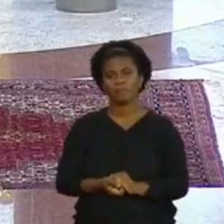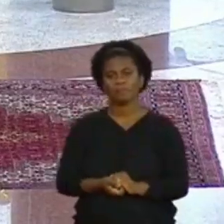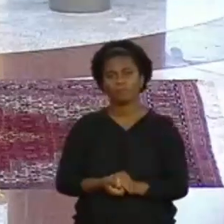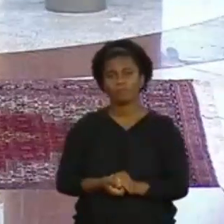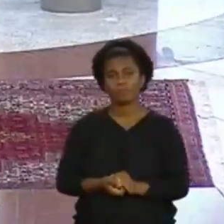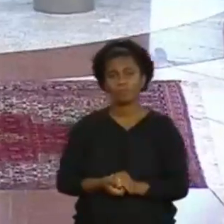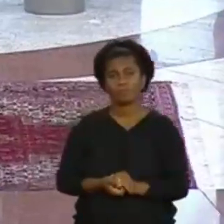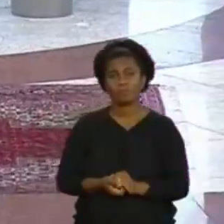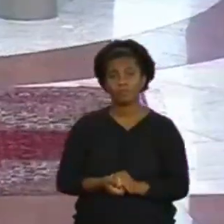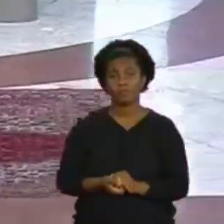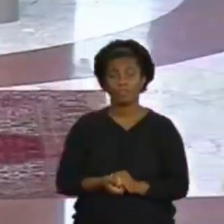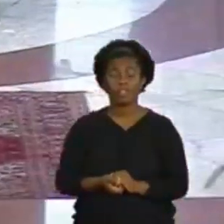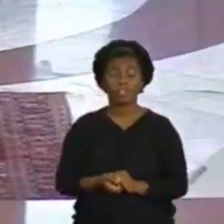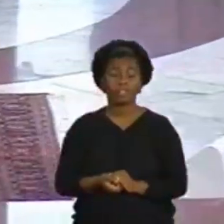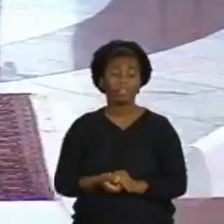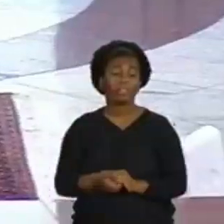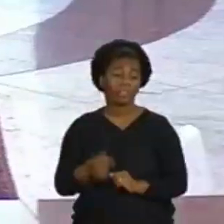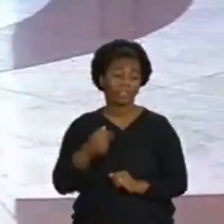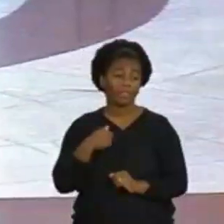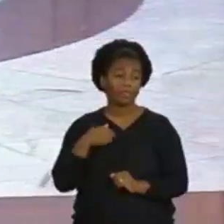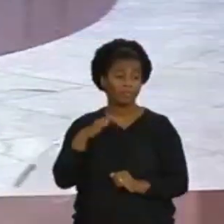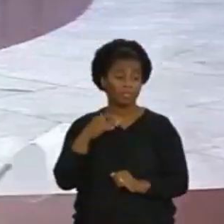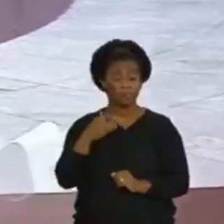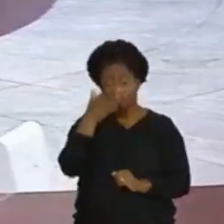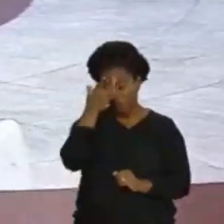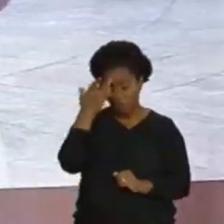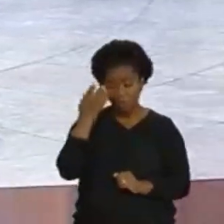Geralmente eu chamo quem está em pecado.